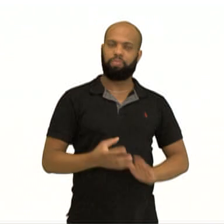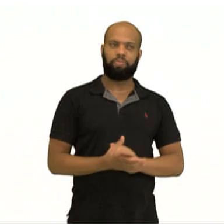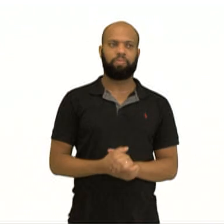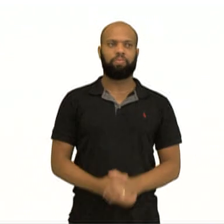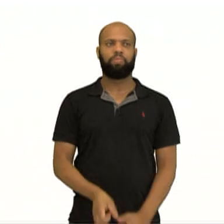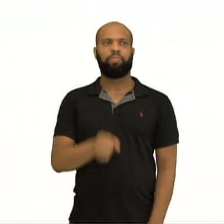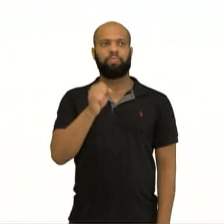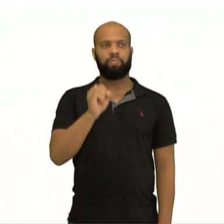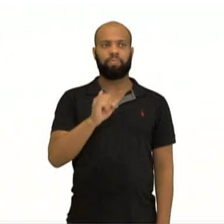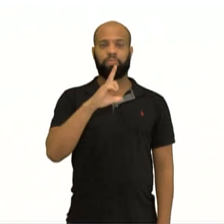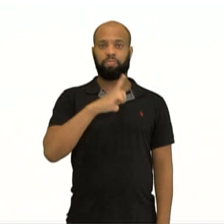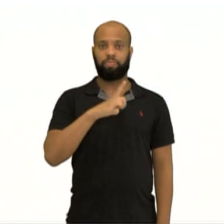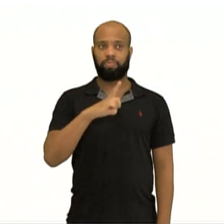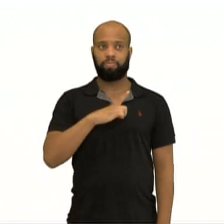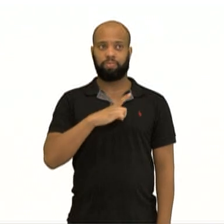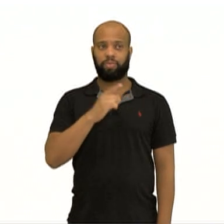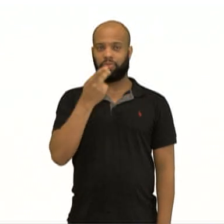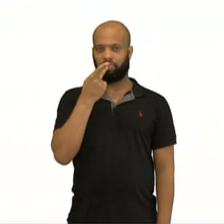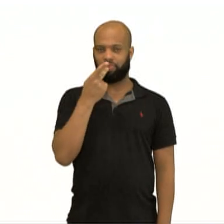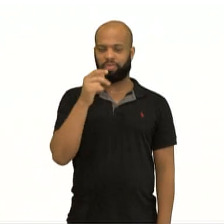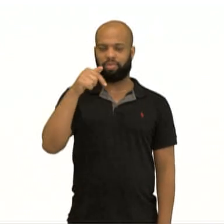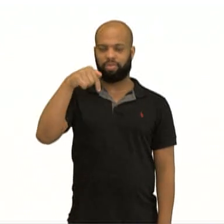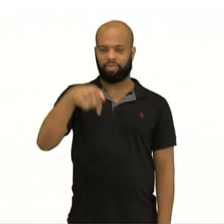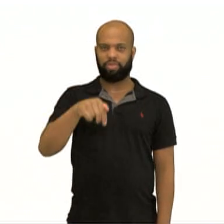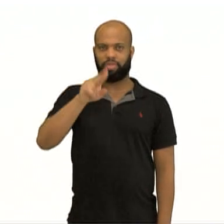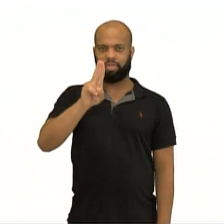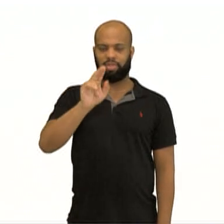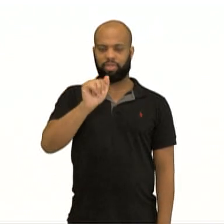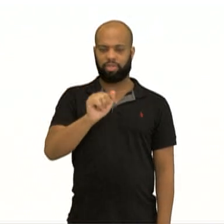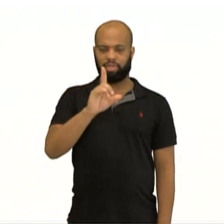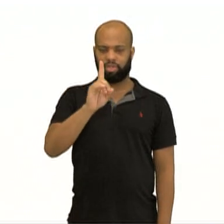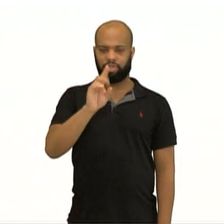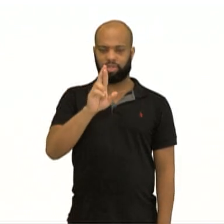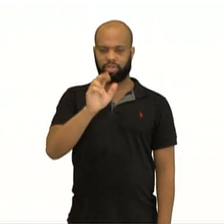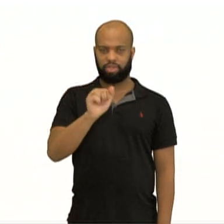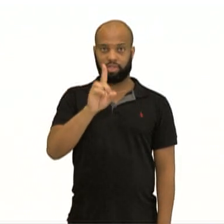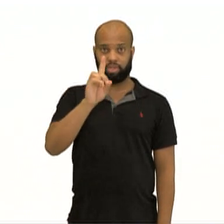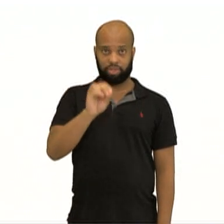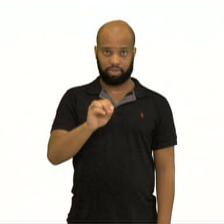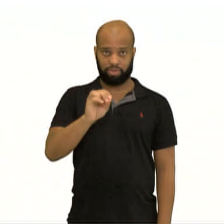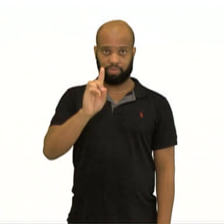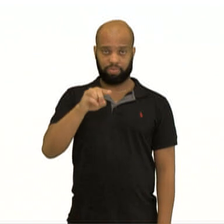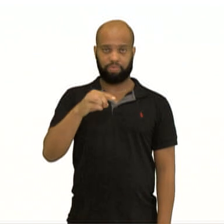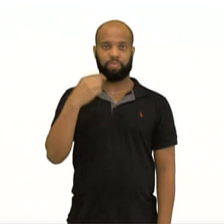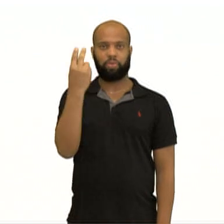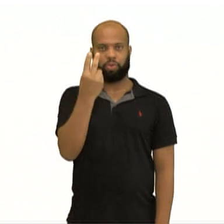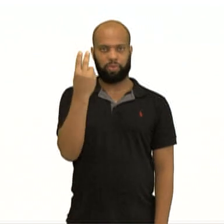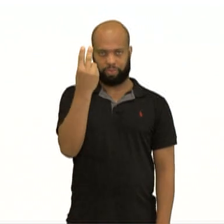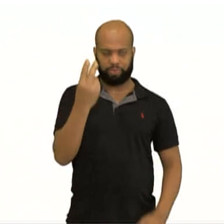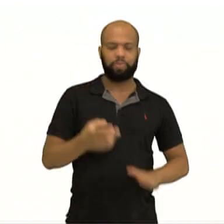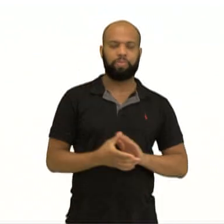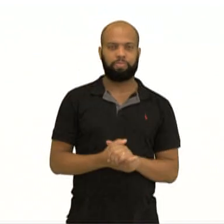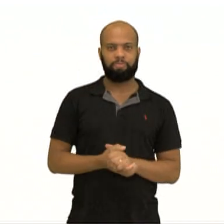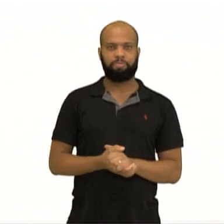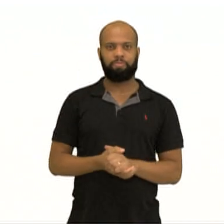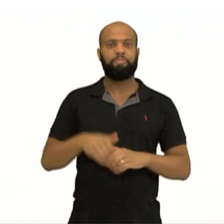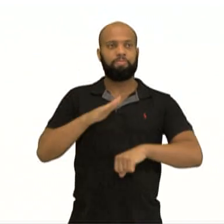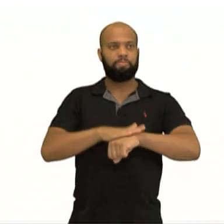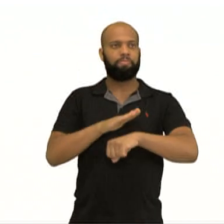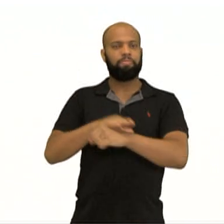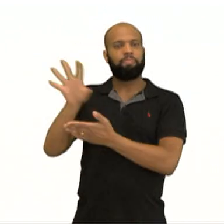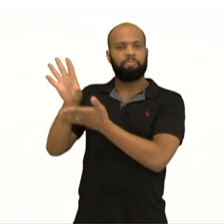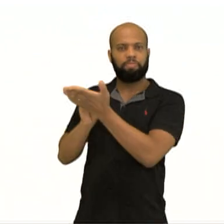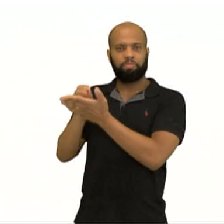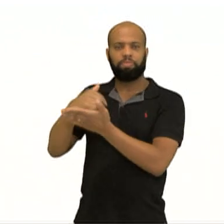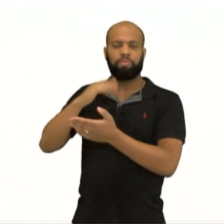Quando eu tenho ao quadrado, eu já sei que eu tenho uma potência de expoente 2. Um tempo para vocês copiarem e a